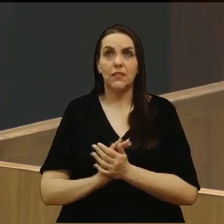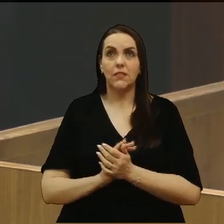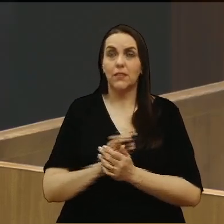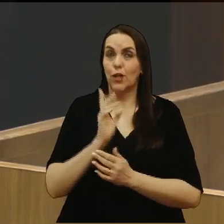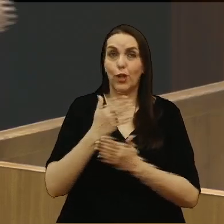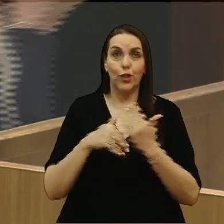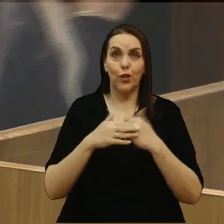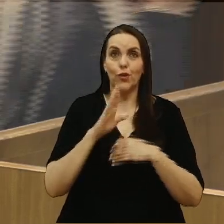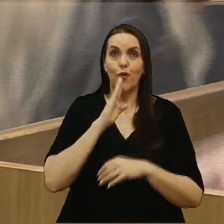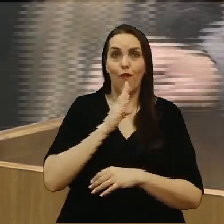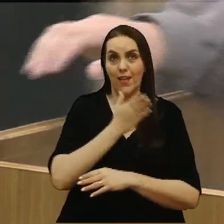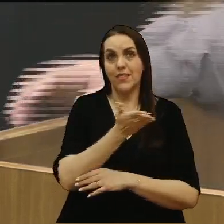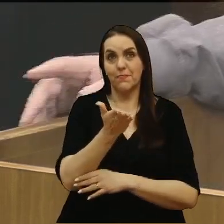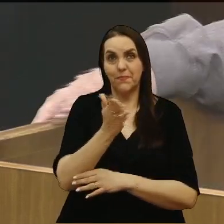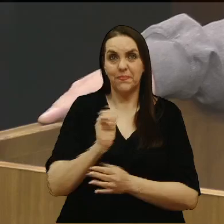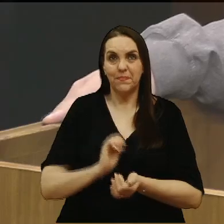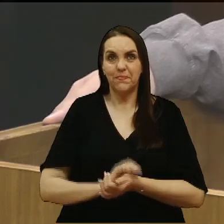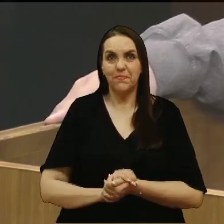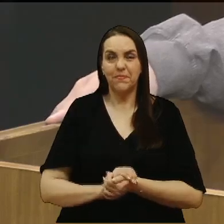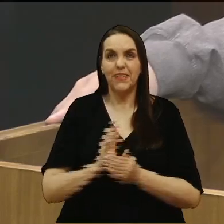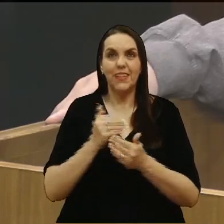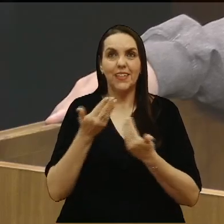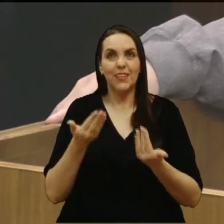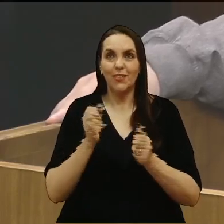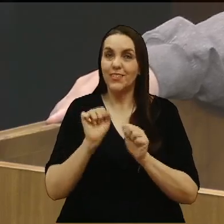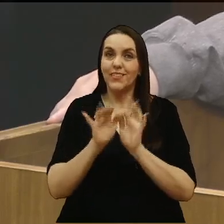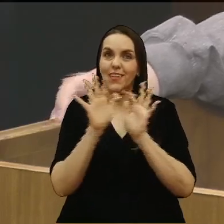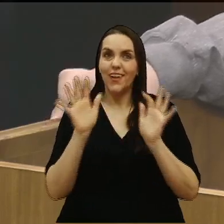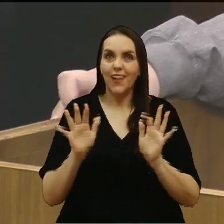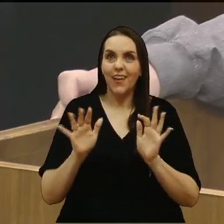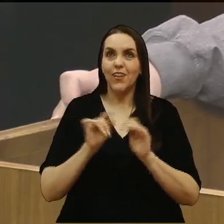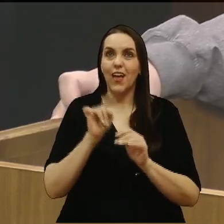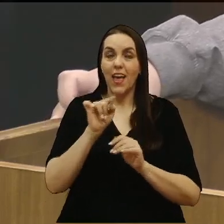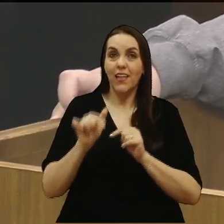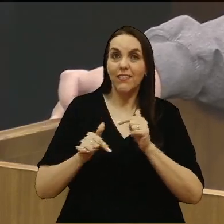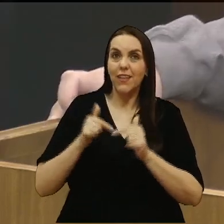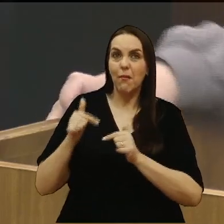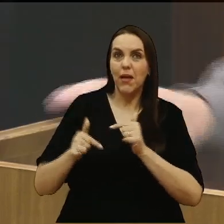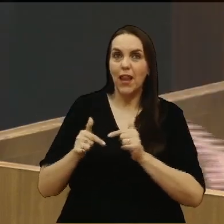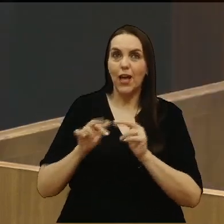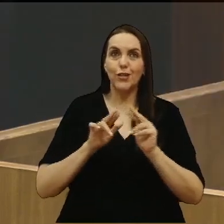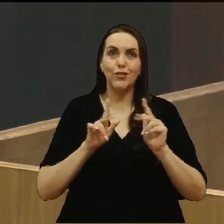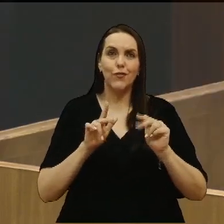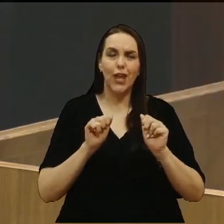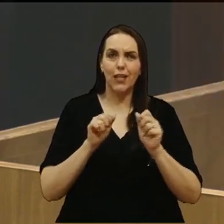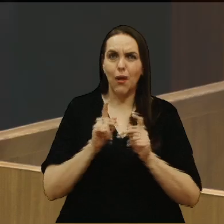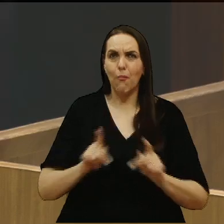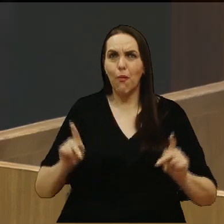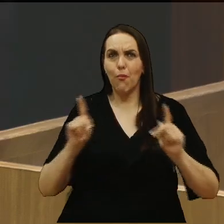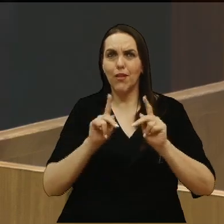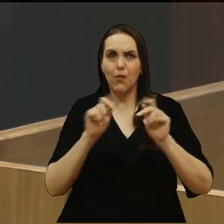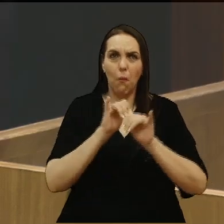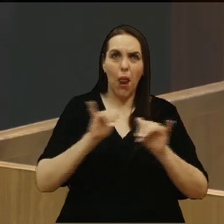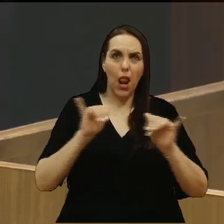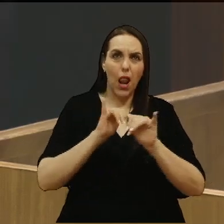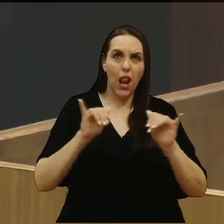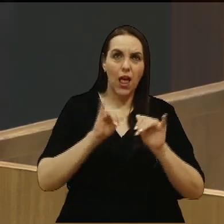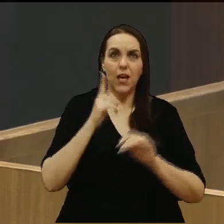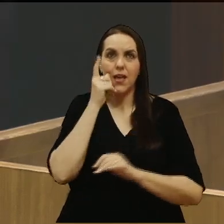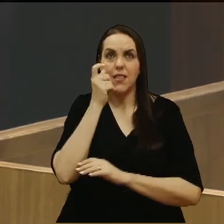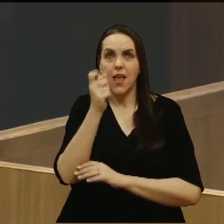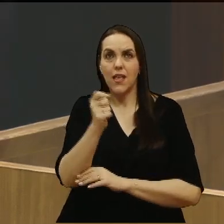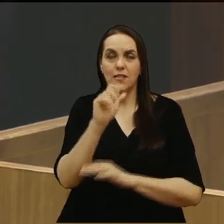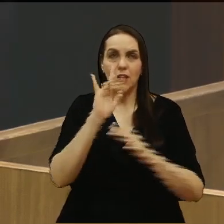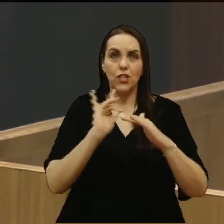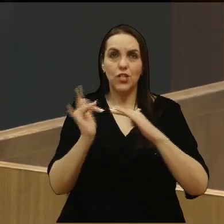mundo conhece o senhor. Então, vou deixar bem claro que isso é trabalhar, diferente de populismo e de jogar o que interessa para as redes